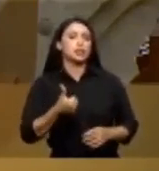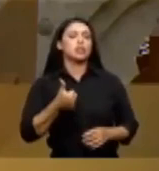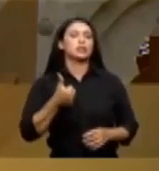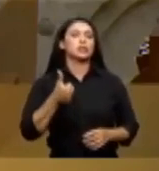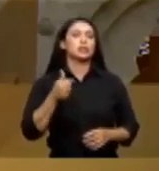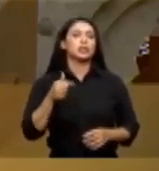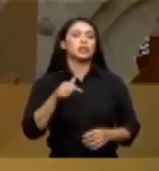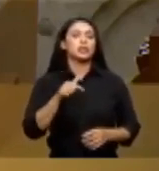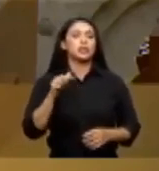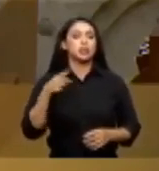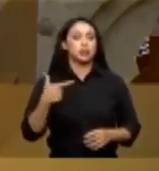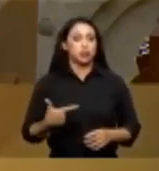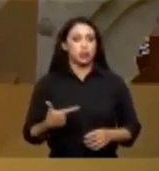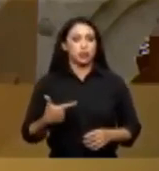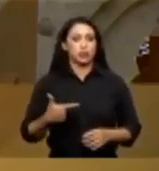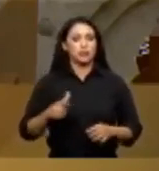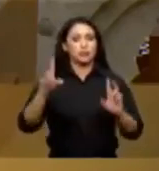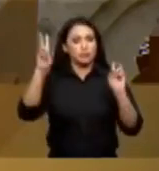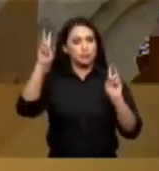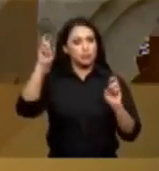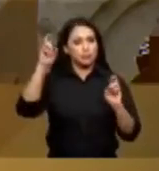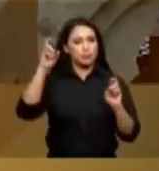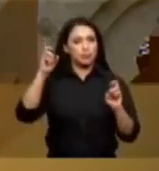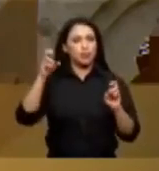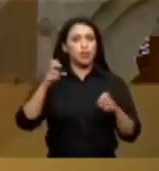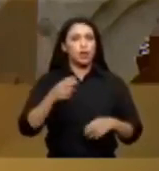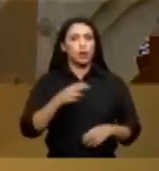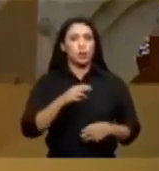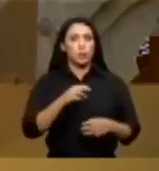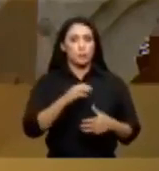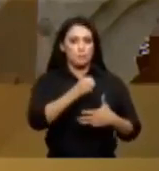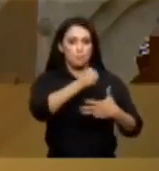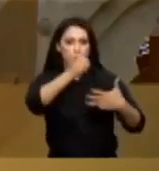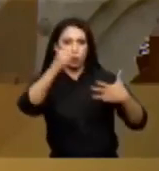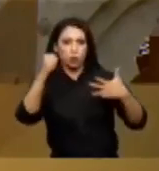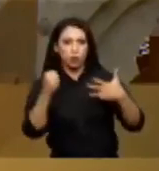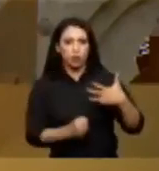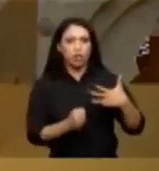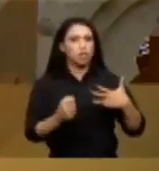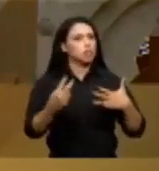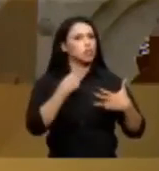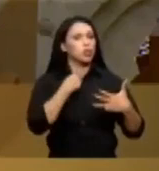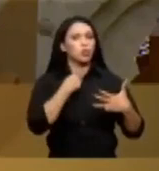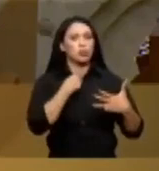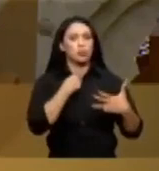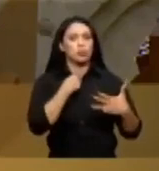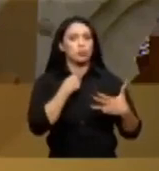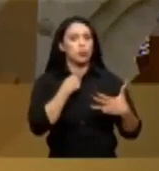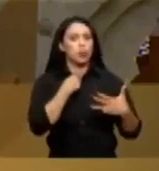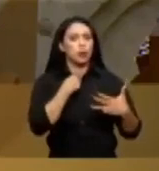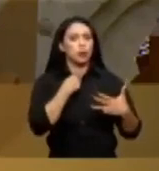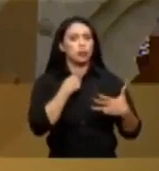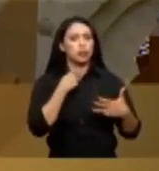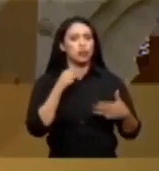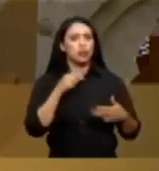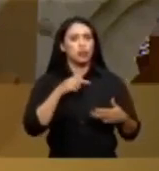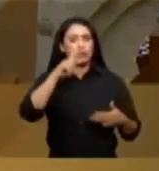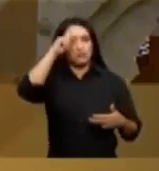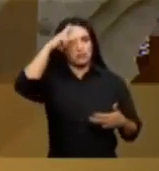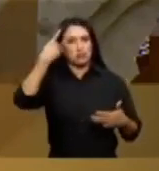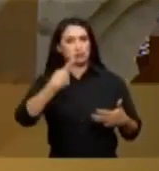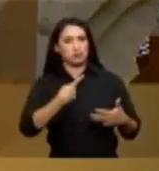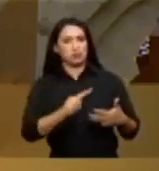6.172, abro aspas, nenhum dos poderes da República pode submeter a Constituição a seus